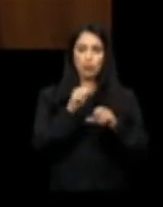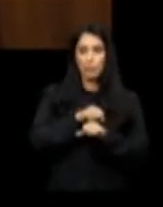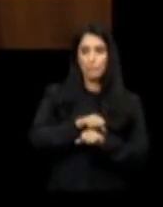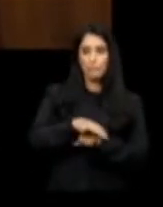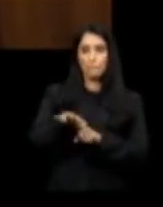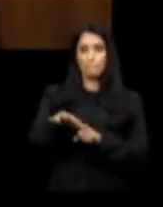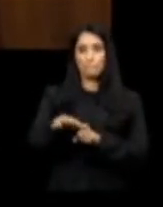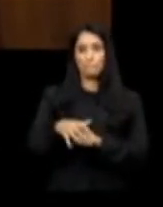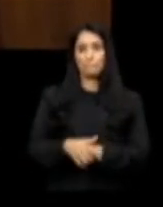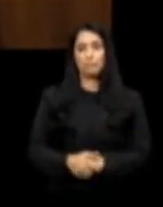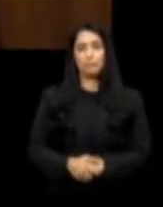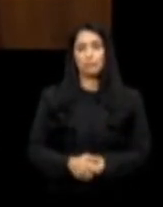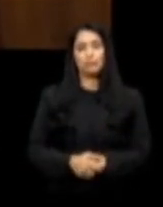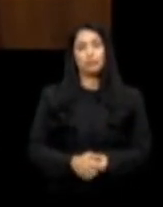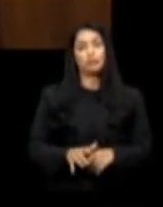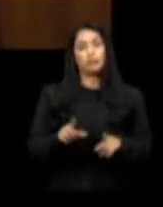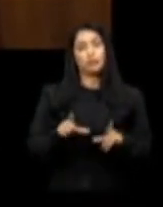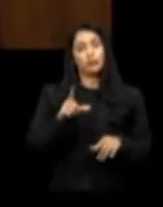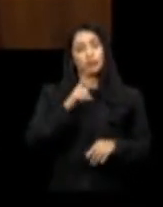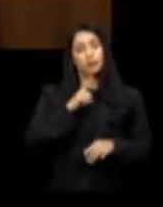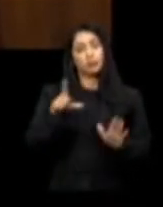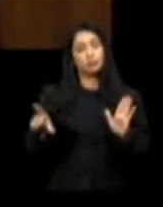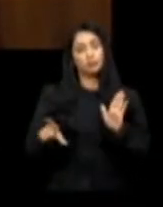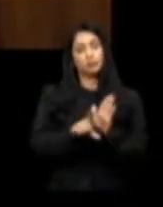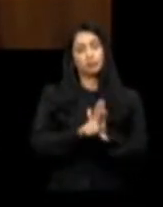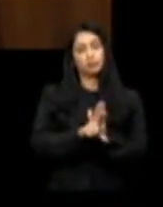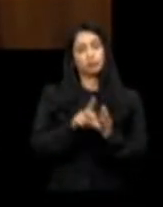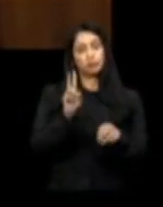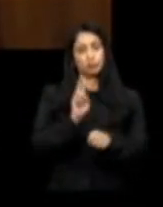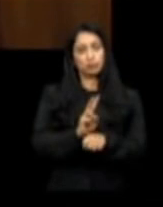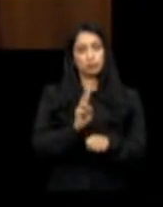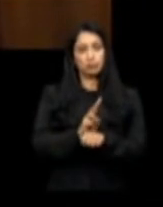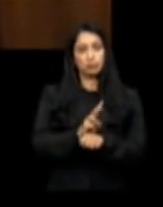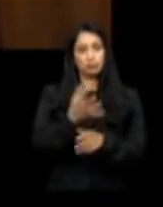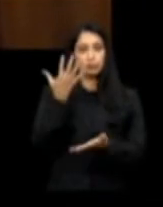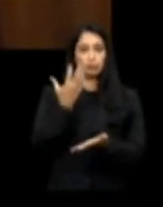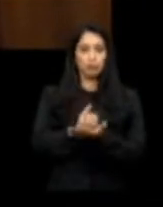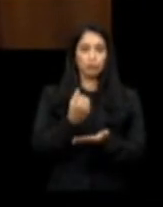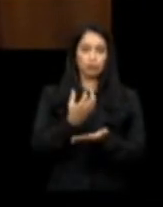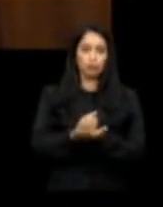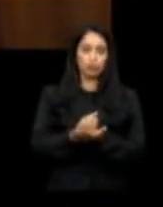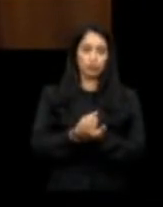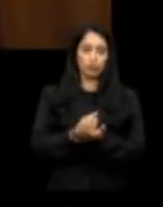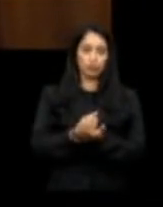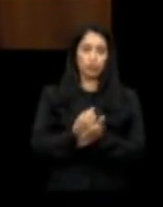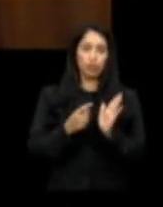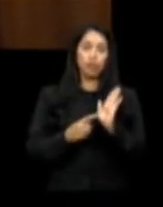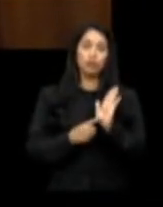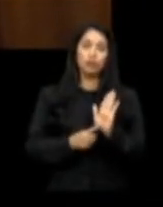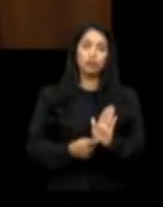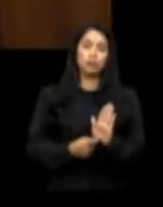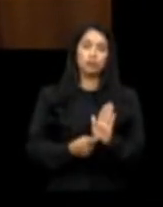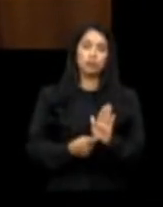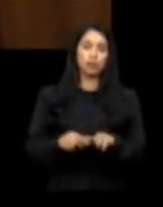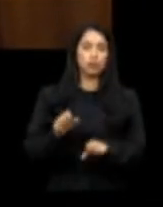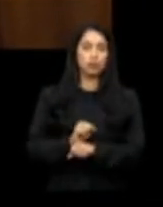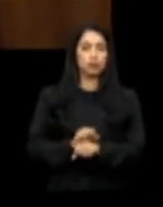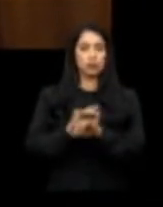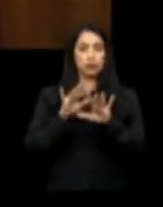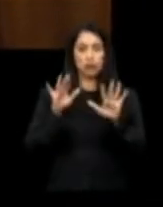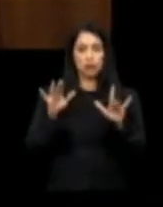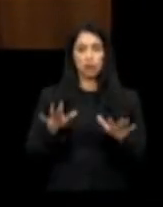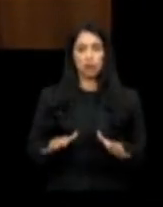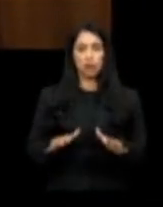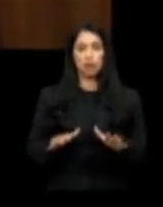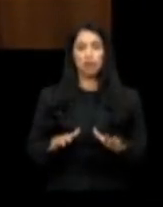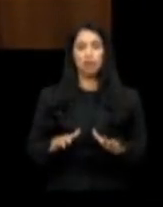recentemente, a Lei de Proteção de Dados. Este último diploma assenta de maneira clara que a